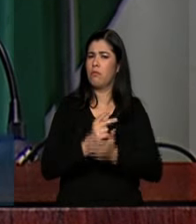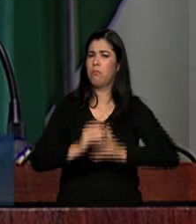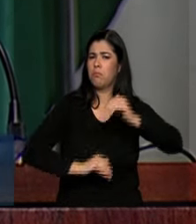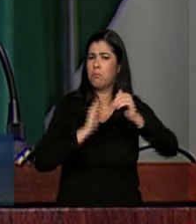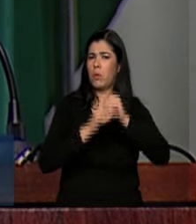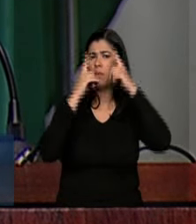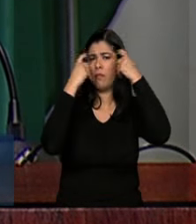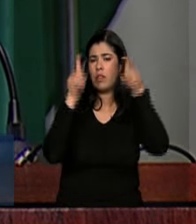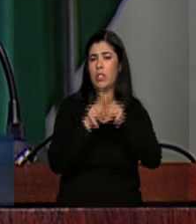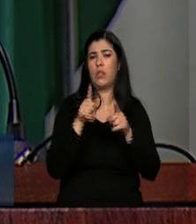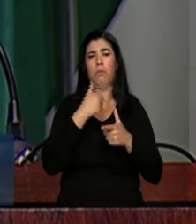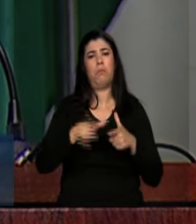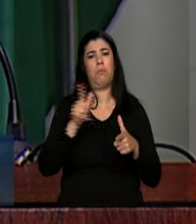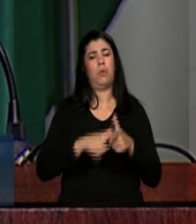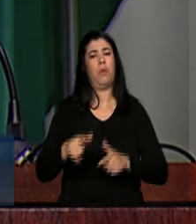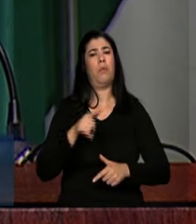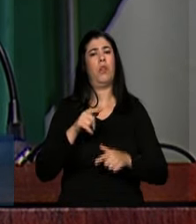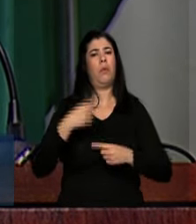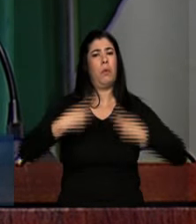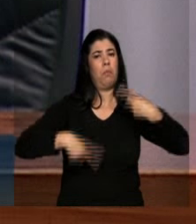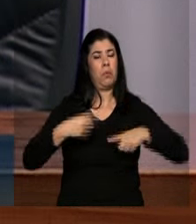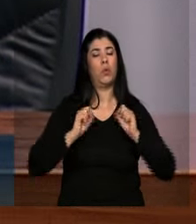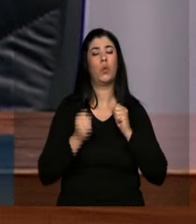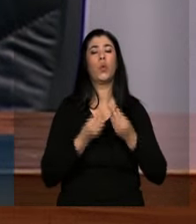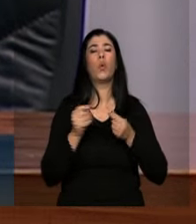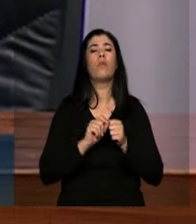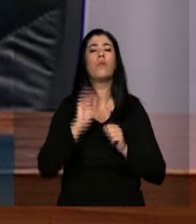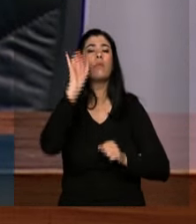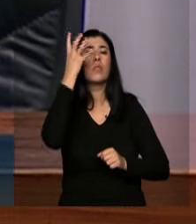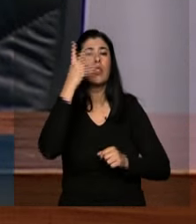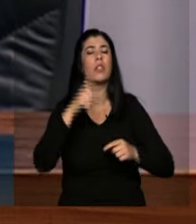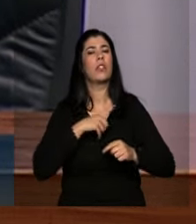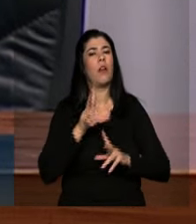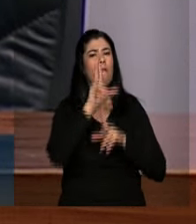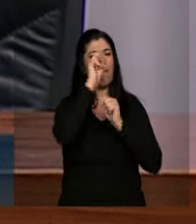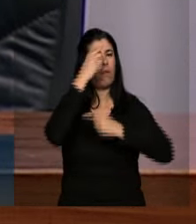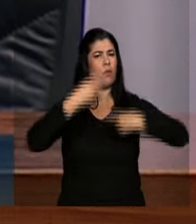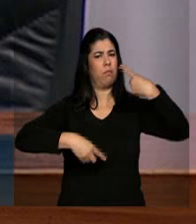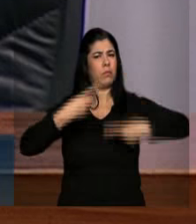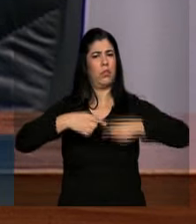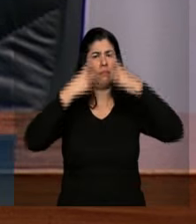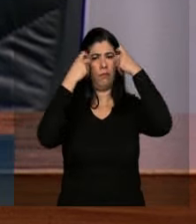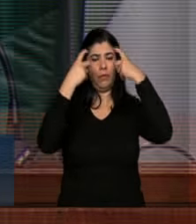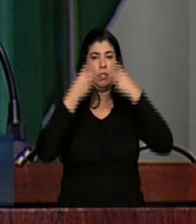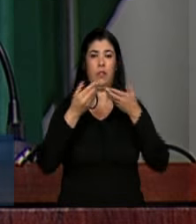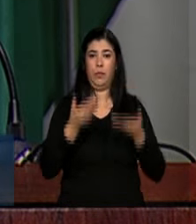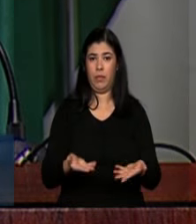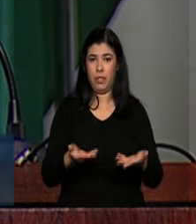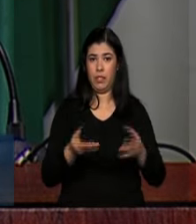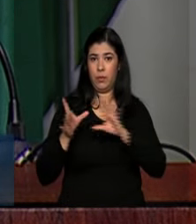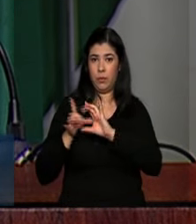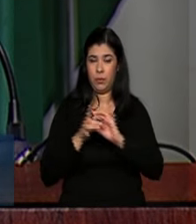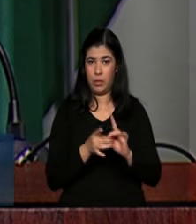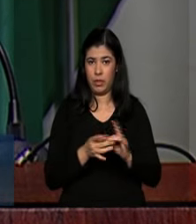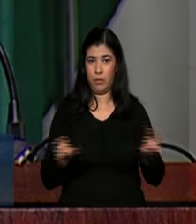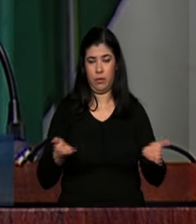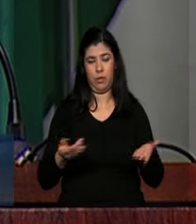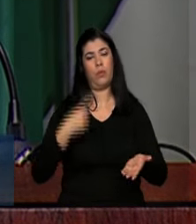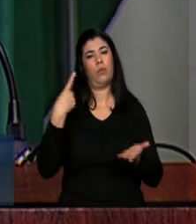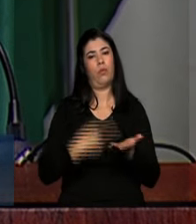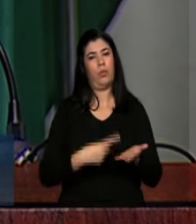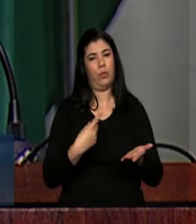as causas dos problemas políticos podem ser enfrentados por meio da força. Nesse cenário, o